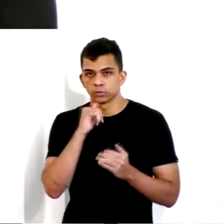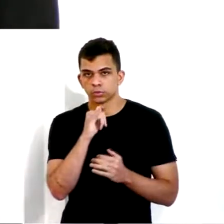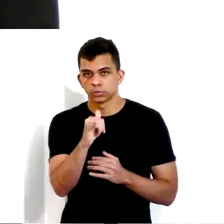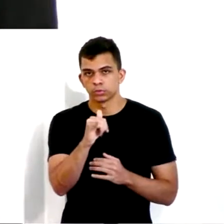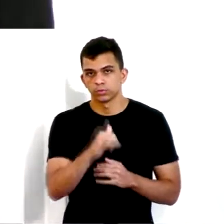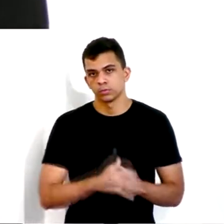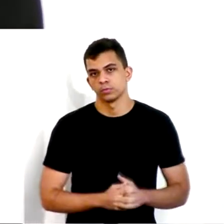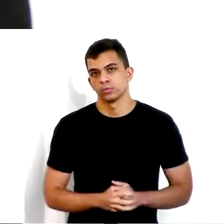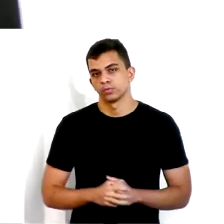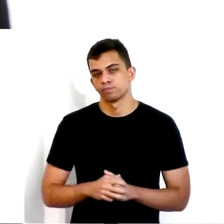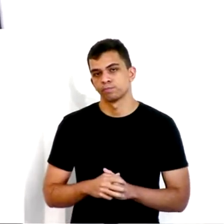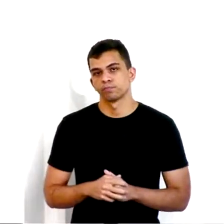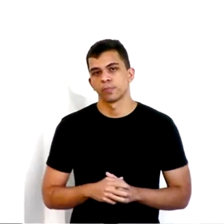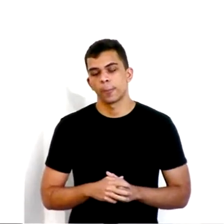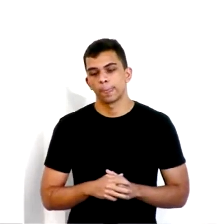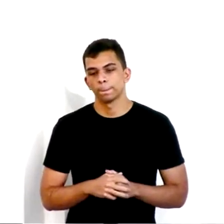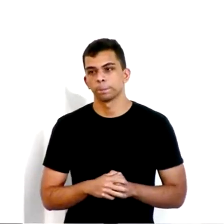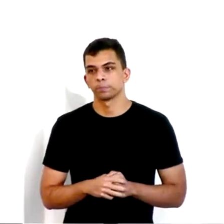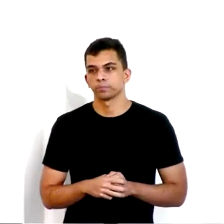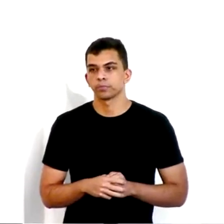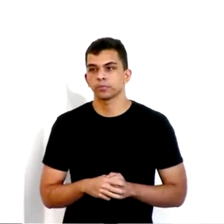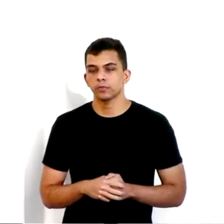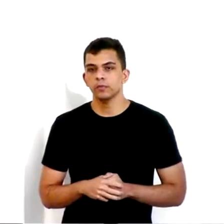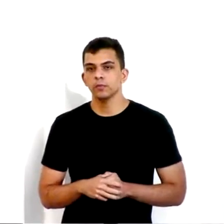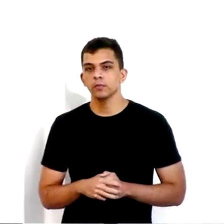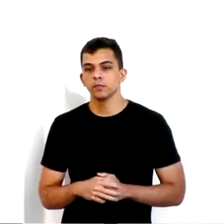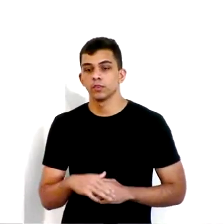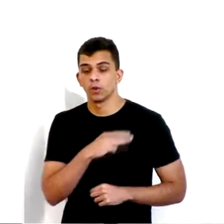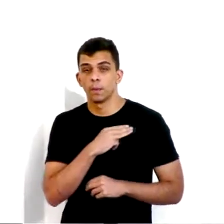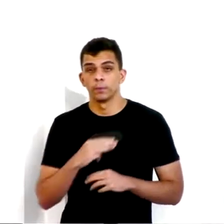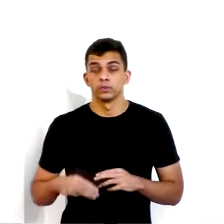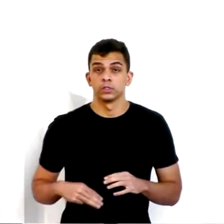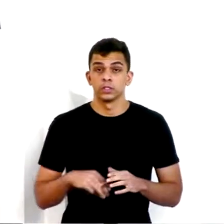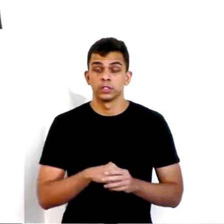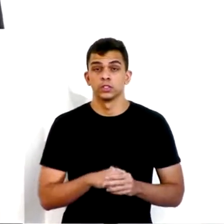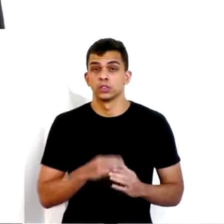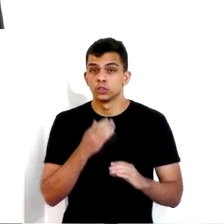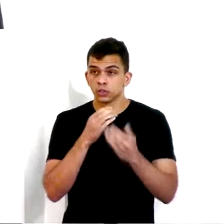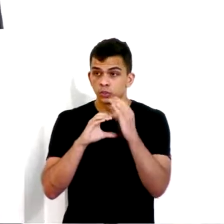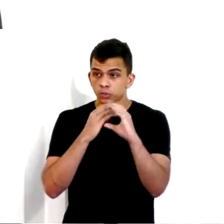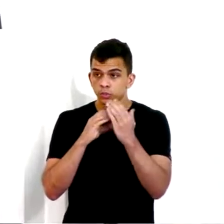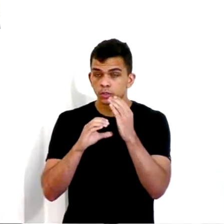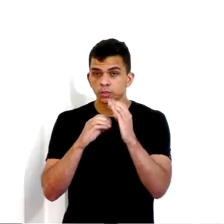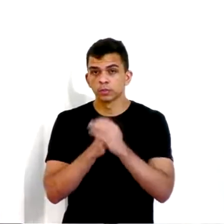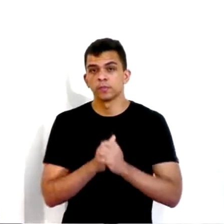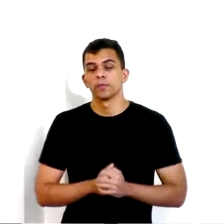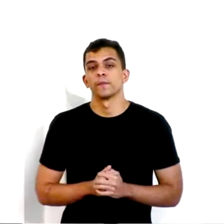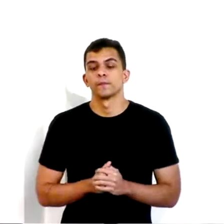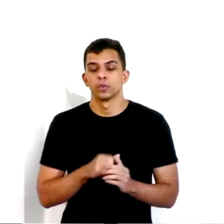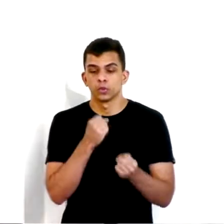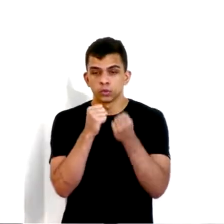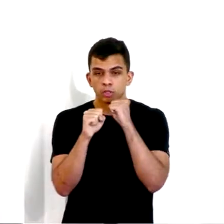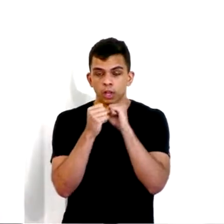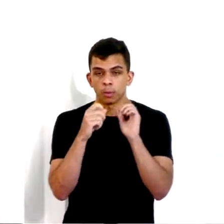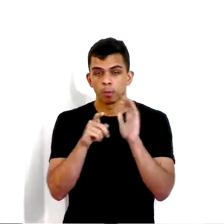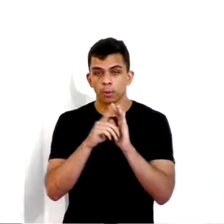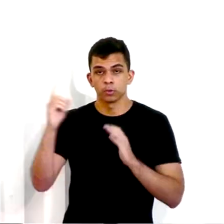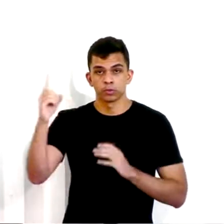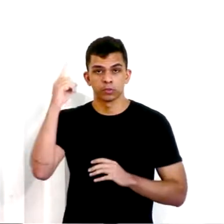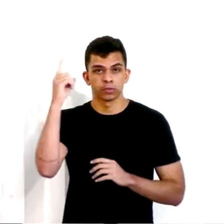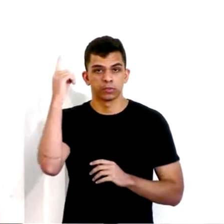de Deus. Ao mestre de canto, com instrumentos de 8 cordas, Salmo de Davi.